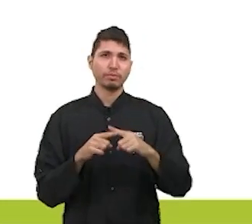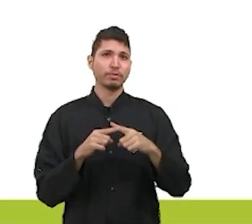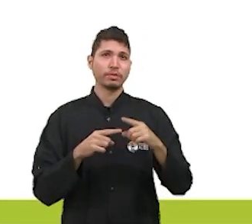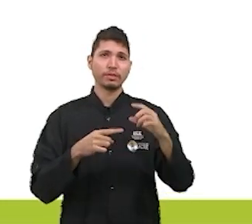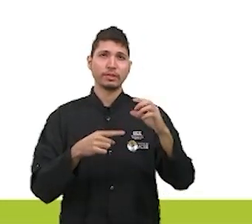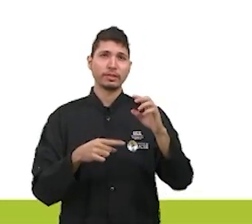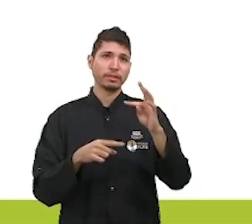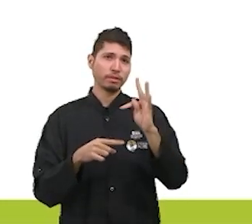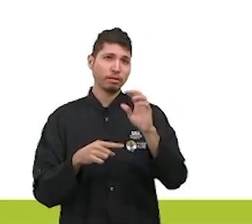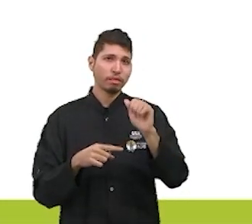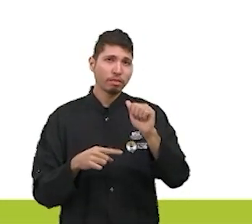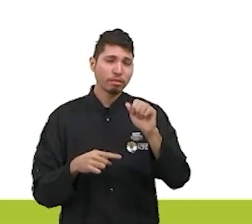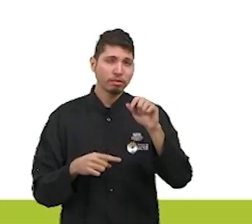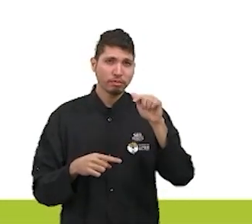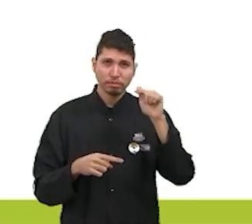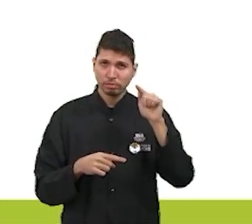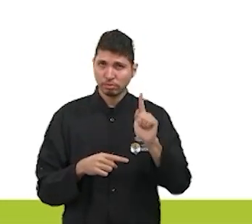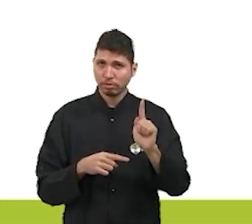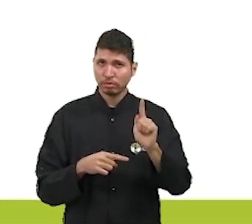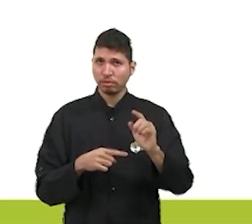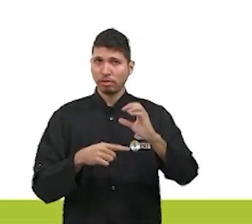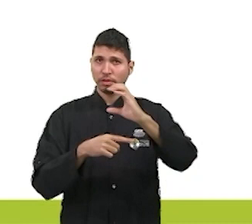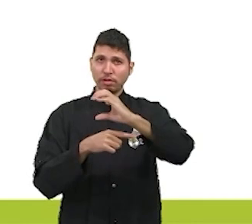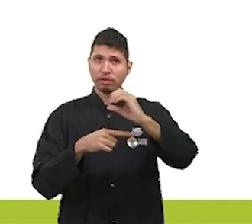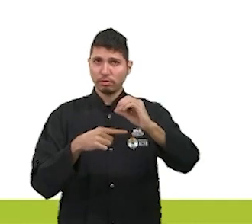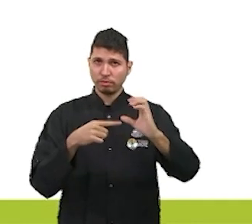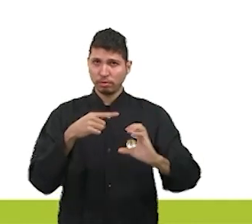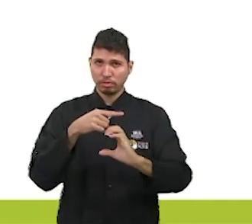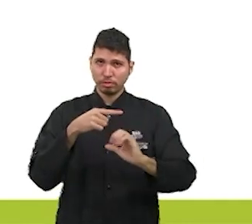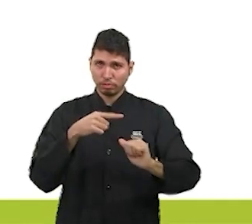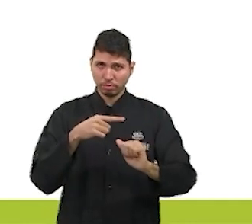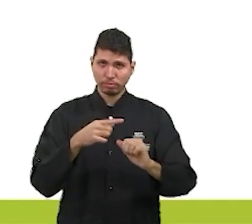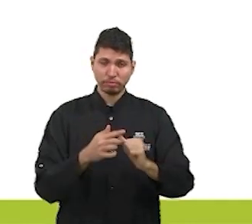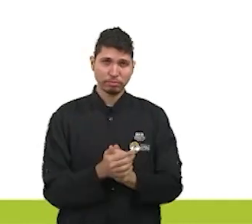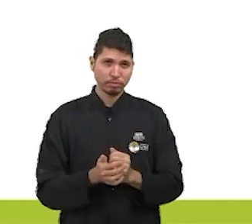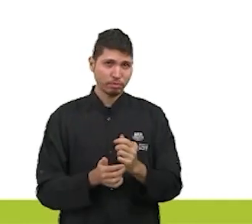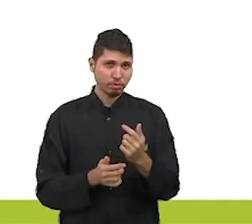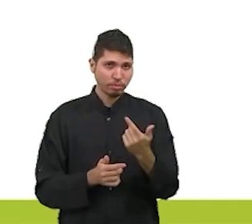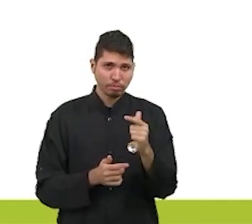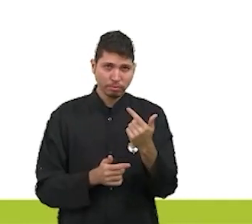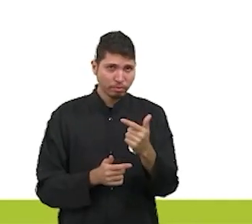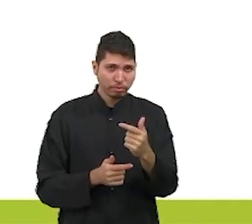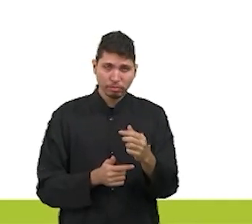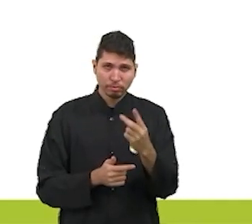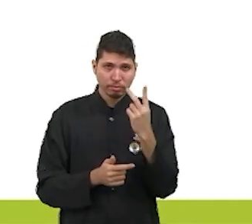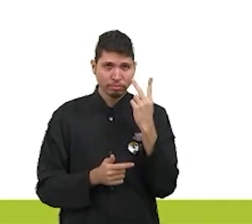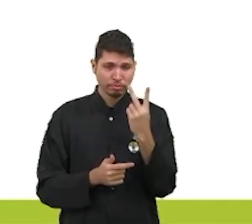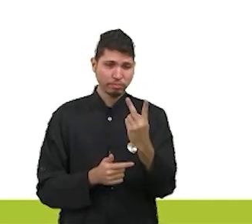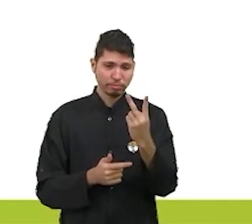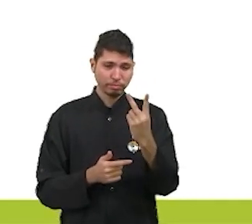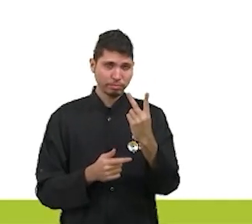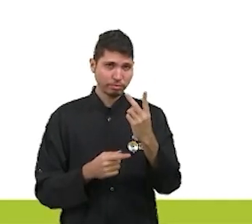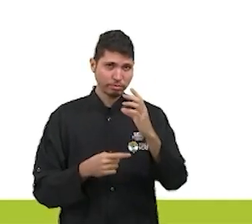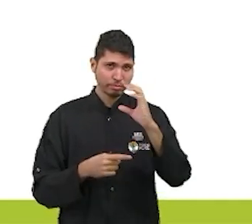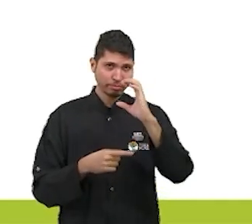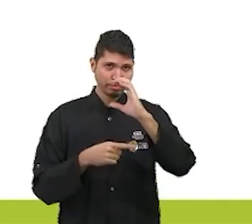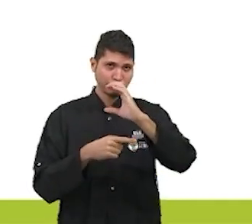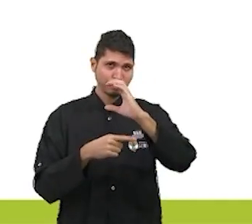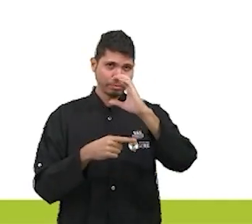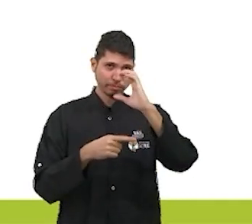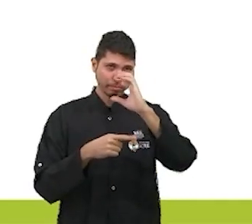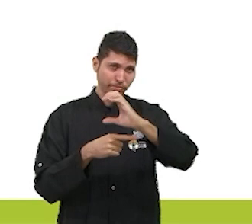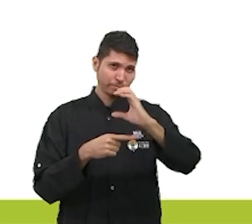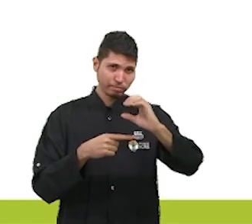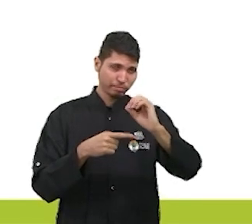lembra? Tangente é coca. E eu não tenho os dois catetos, só tenho um, né? Então, cancelo os dois, sobra